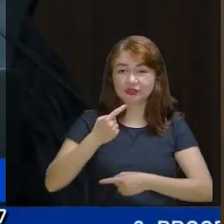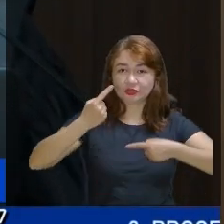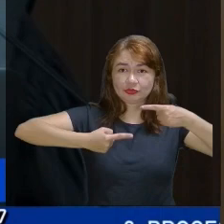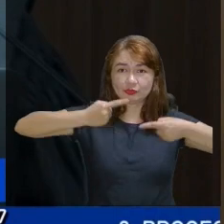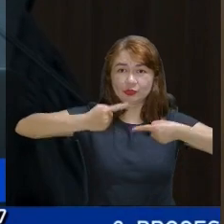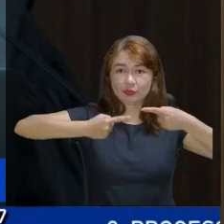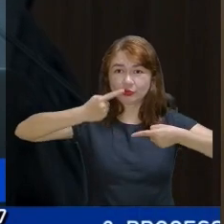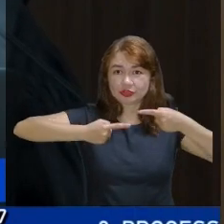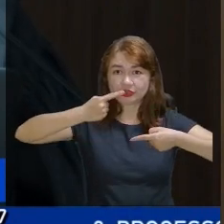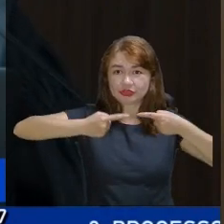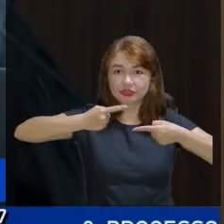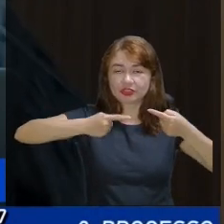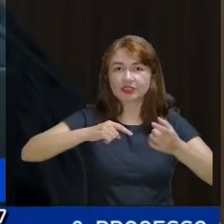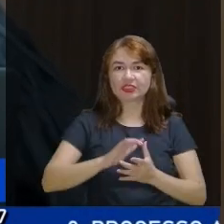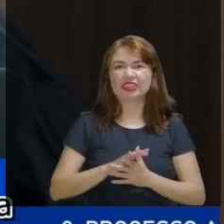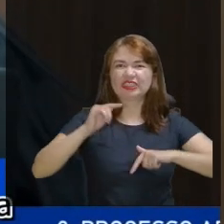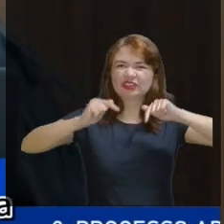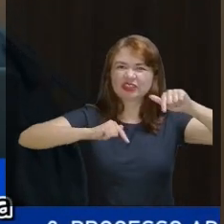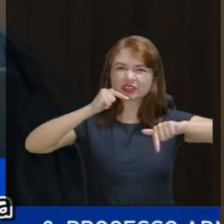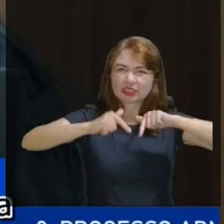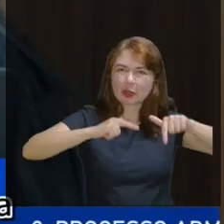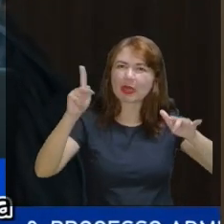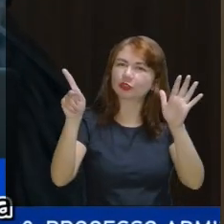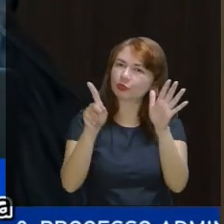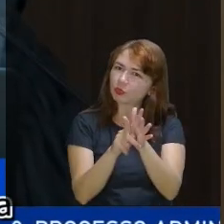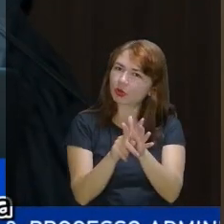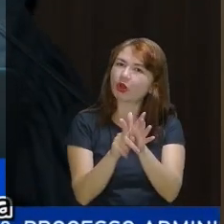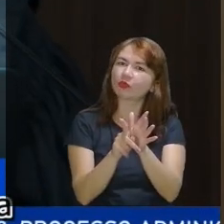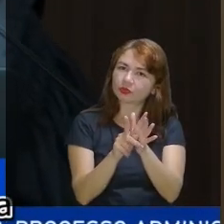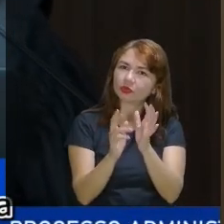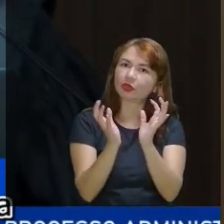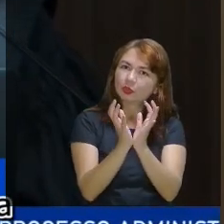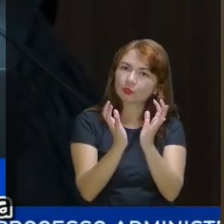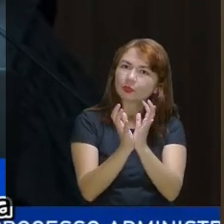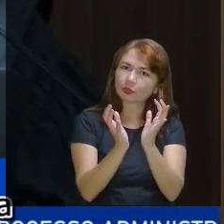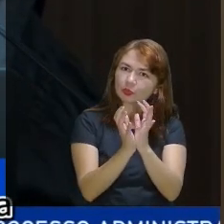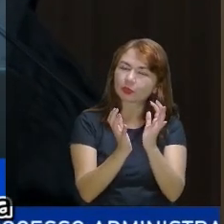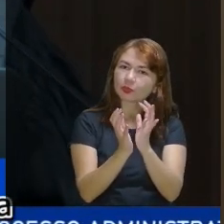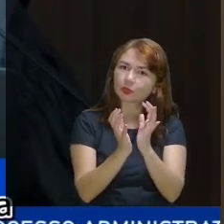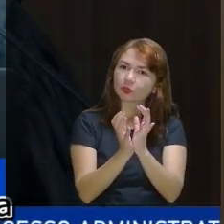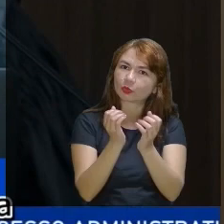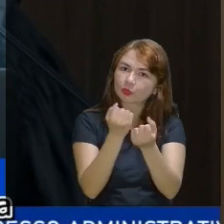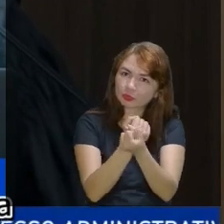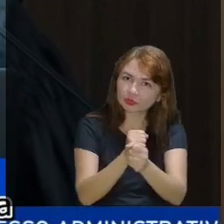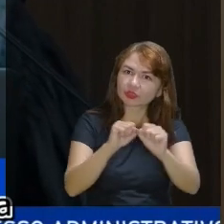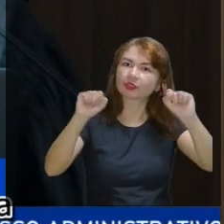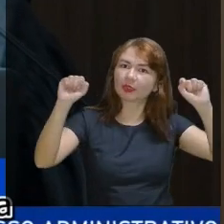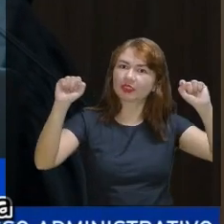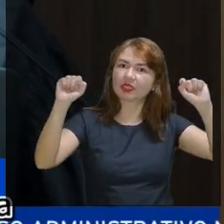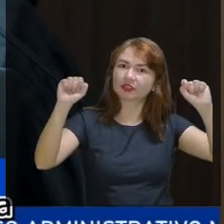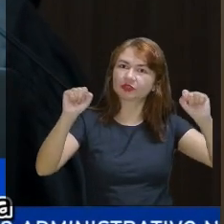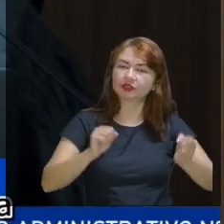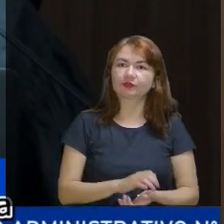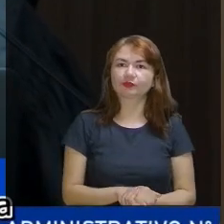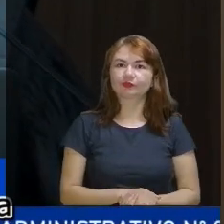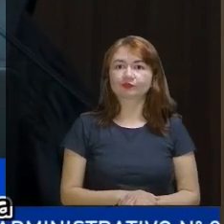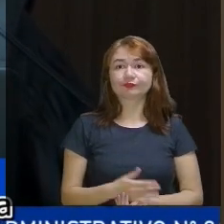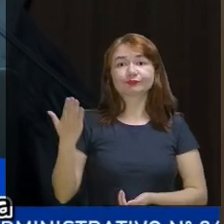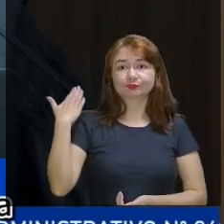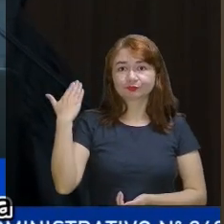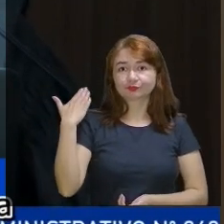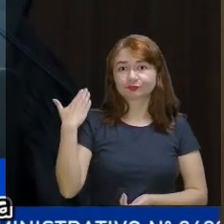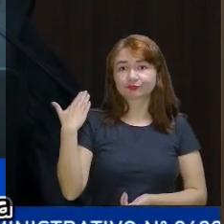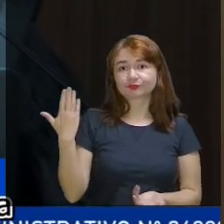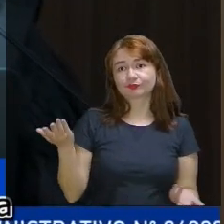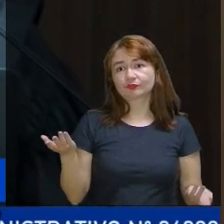política de trabalho para essas pessoas que foram colocadas em liberdade, na época